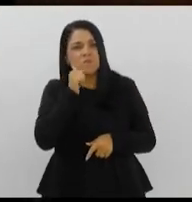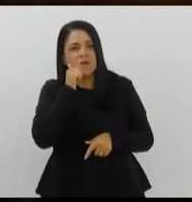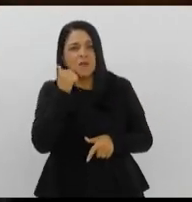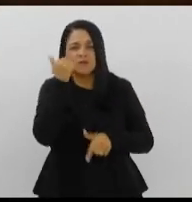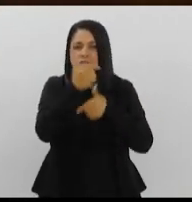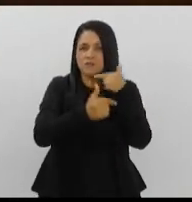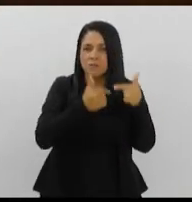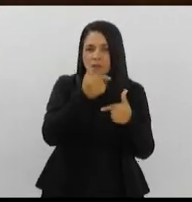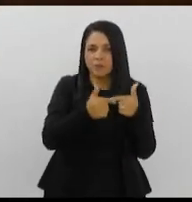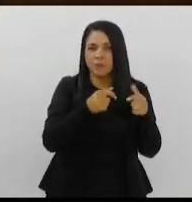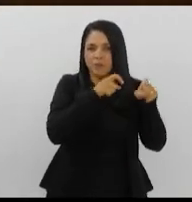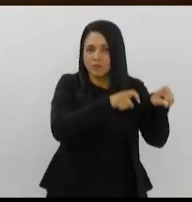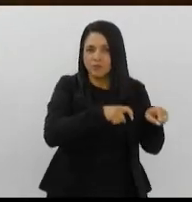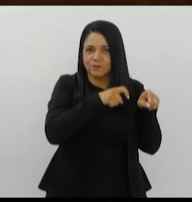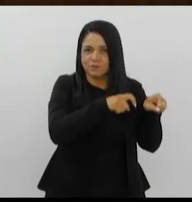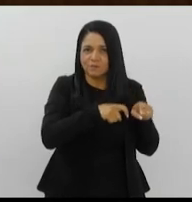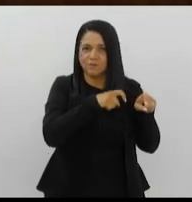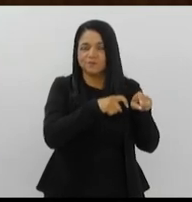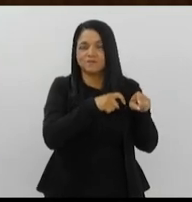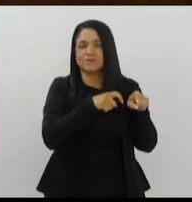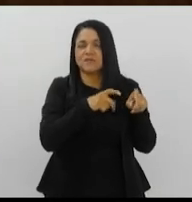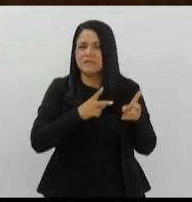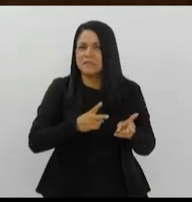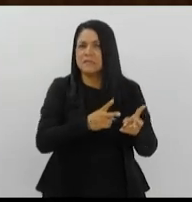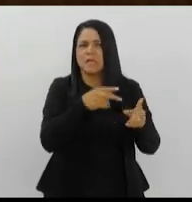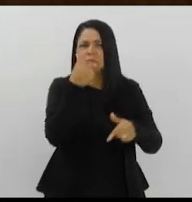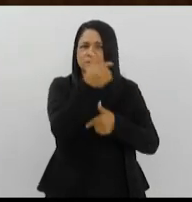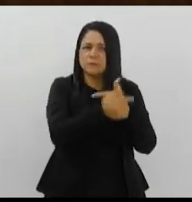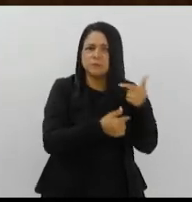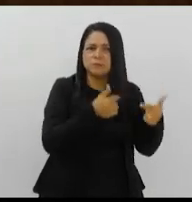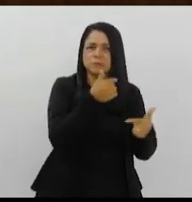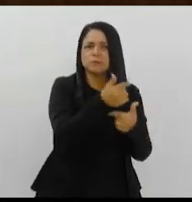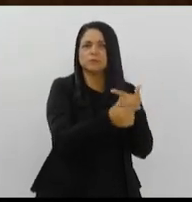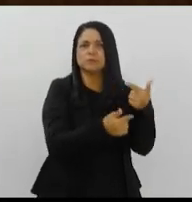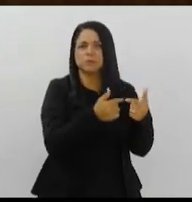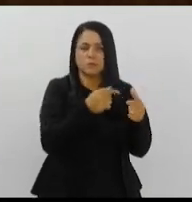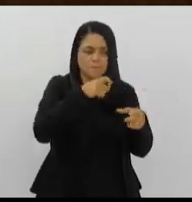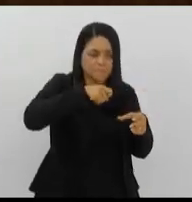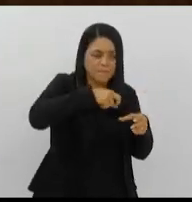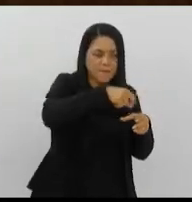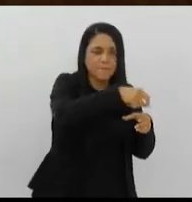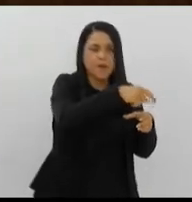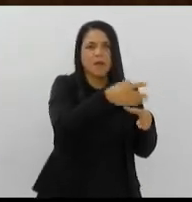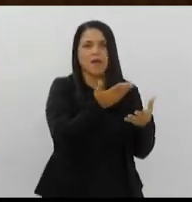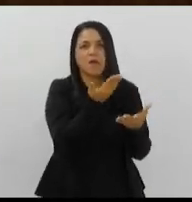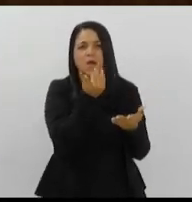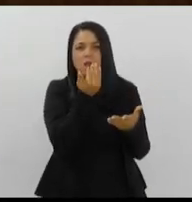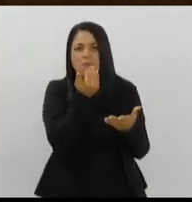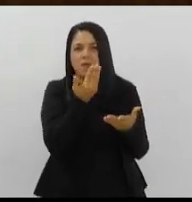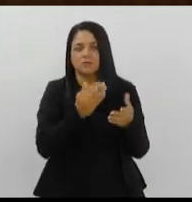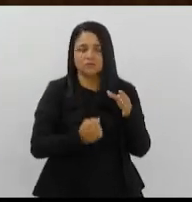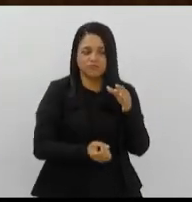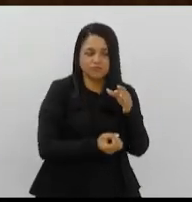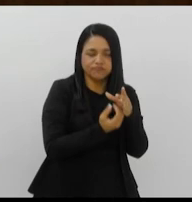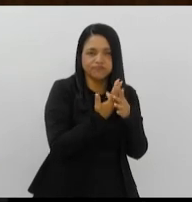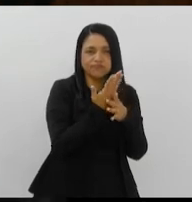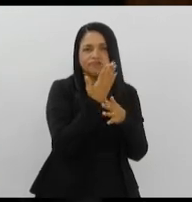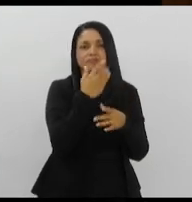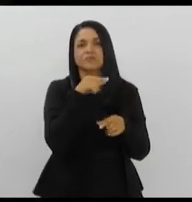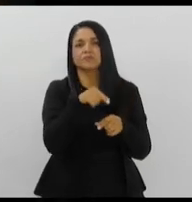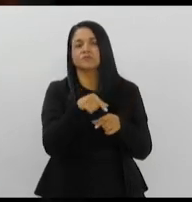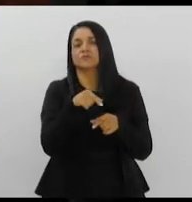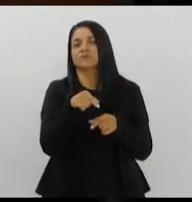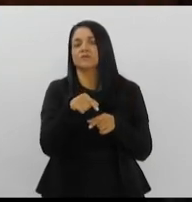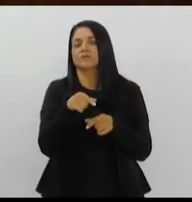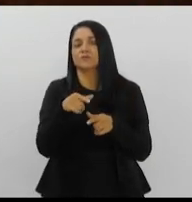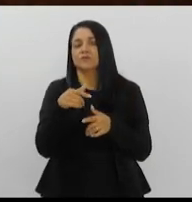trabalhadoras, né, que estão na linha de frente na produção dos alimentos de 70% dos brasileiros